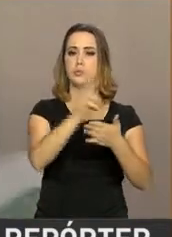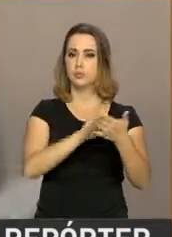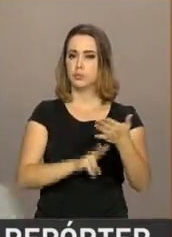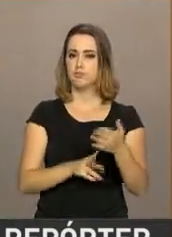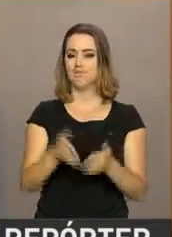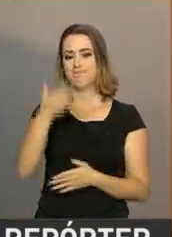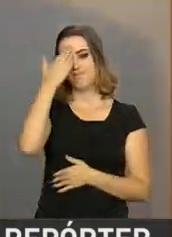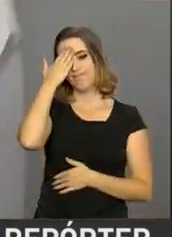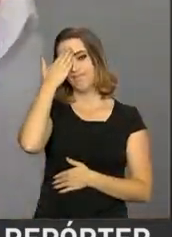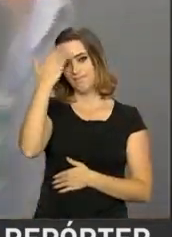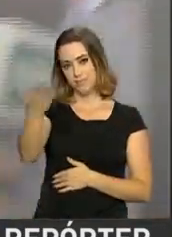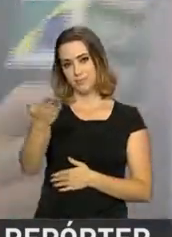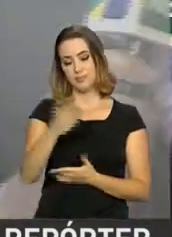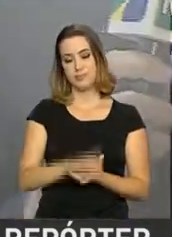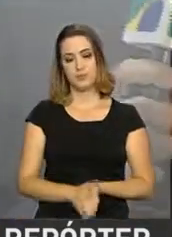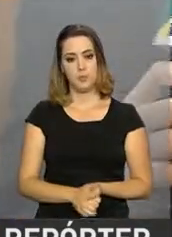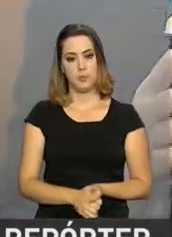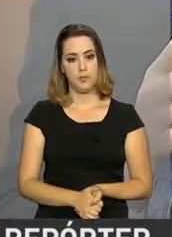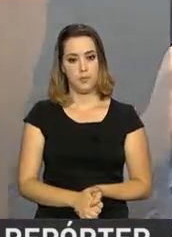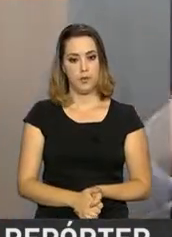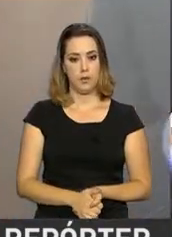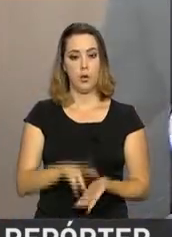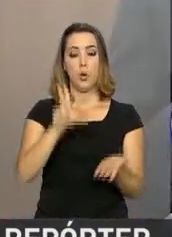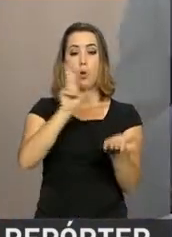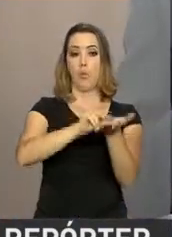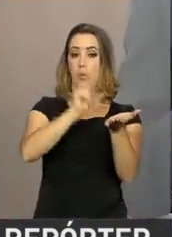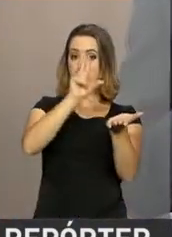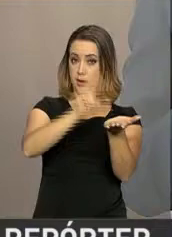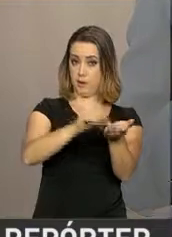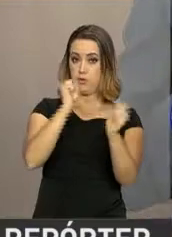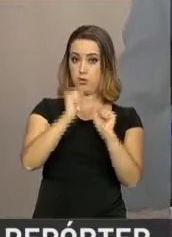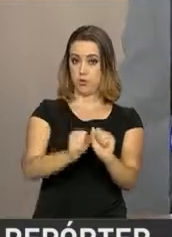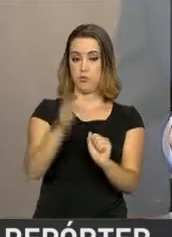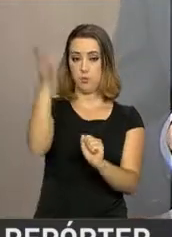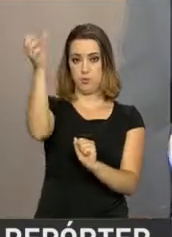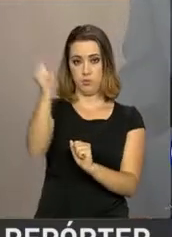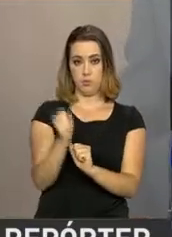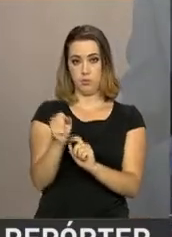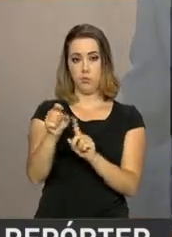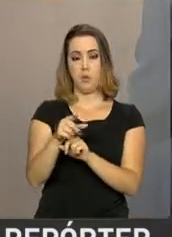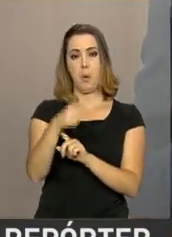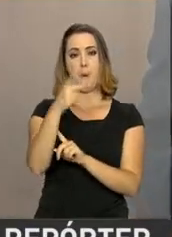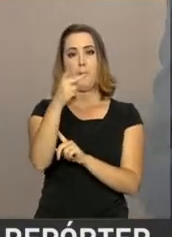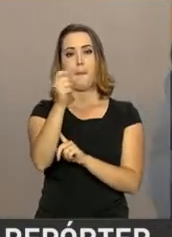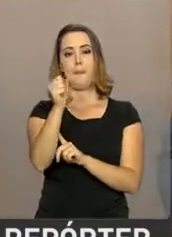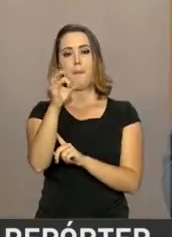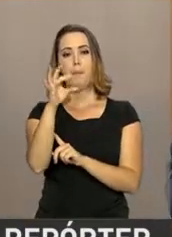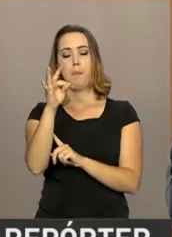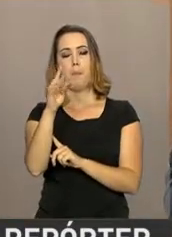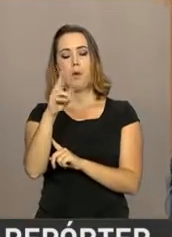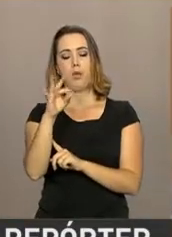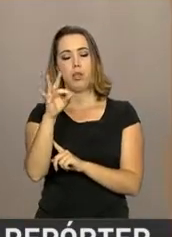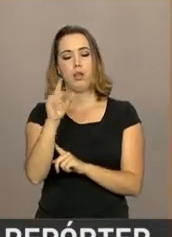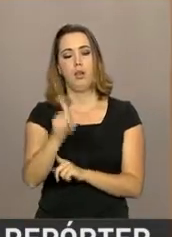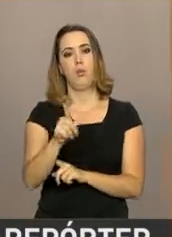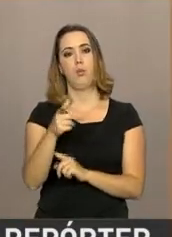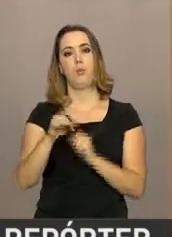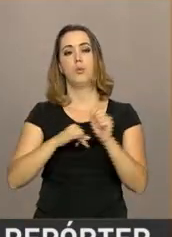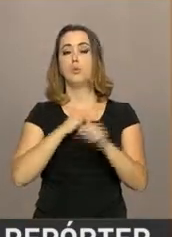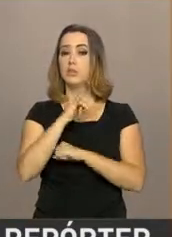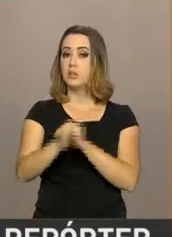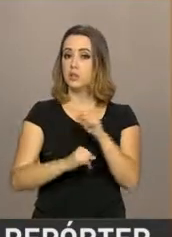obrigado carolina o aplicativo pode ser baixado no site portal ponto com convênios ponto